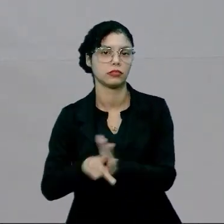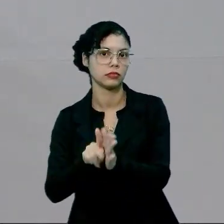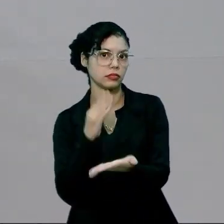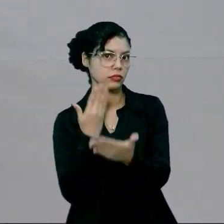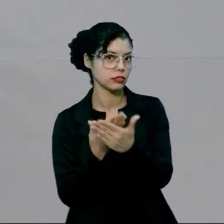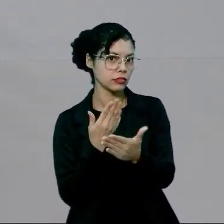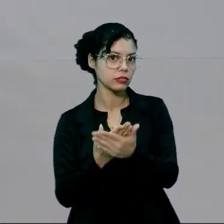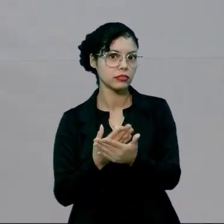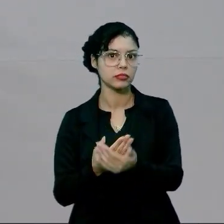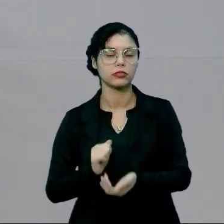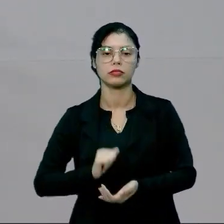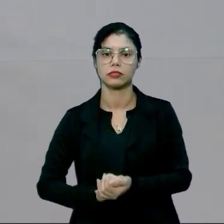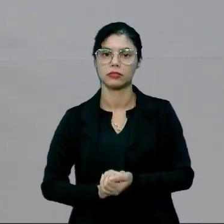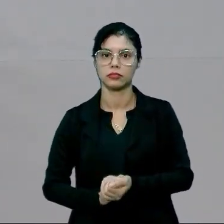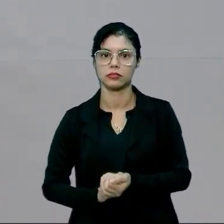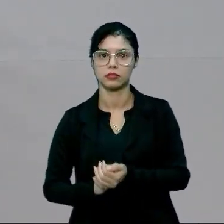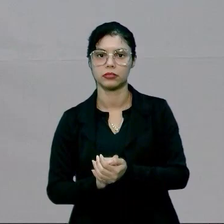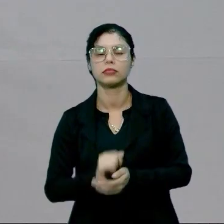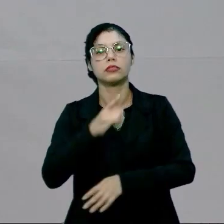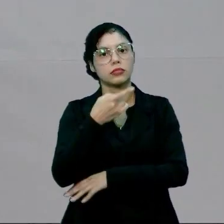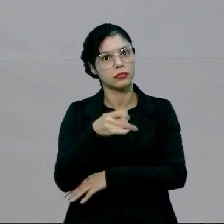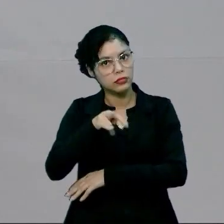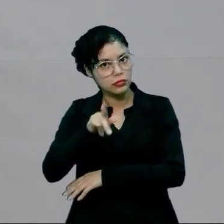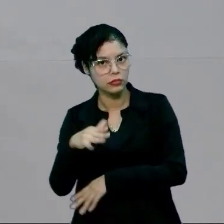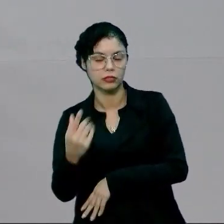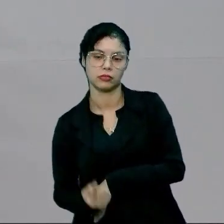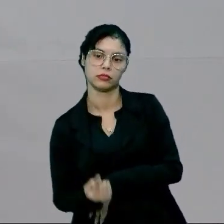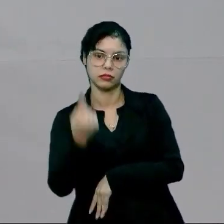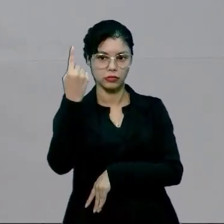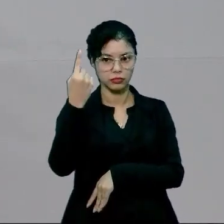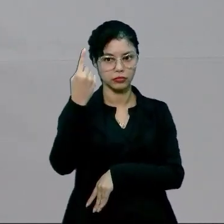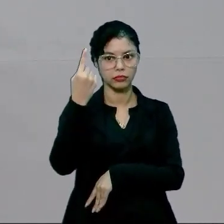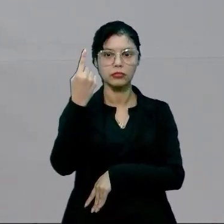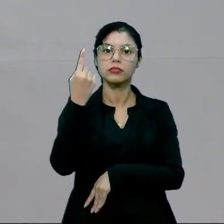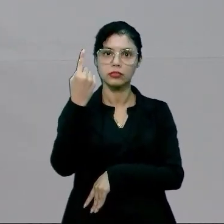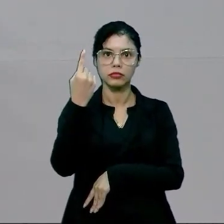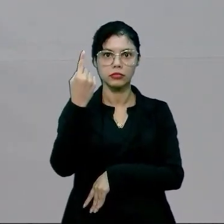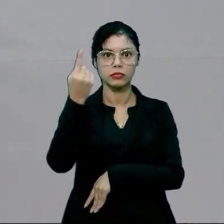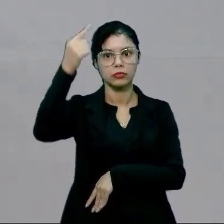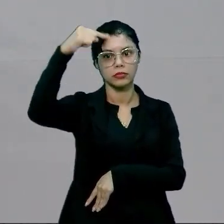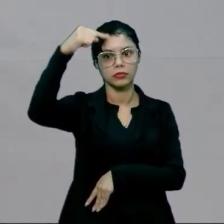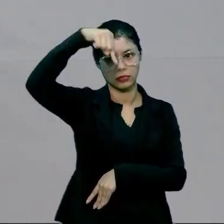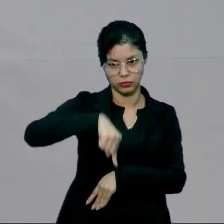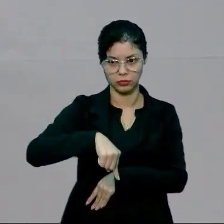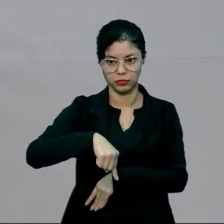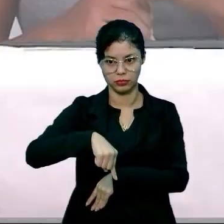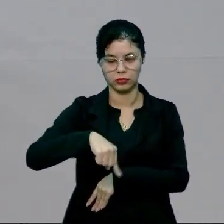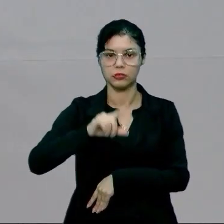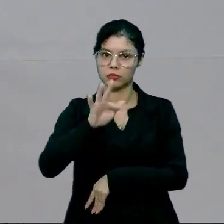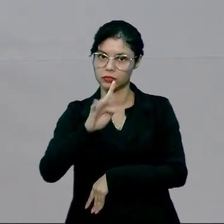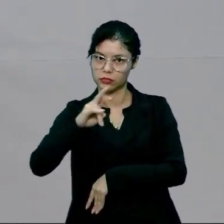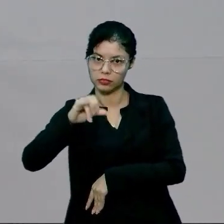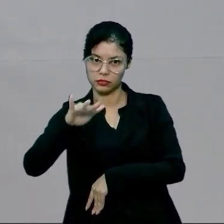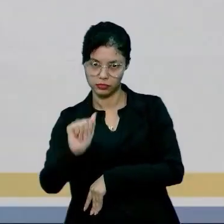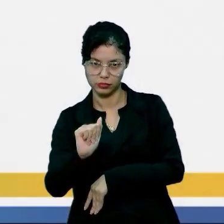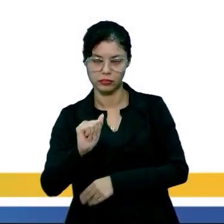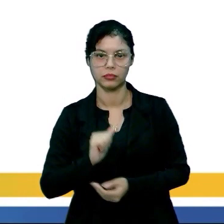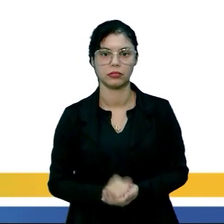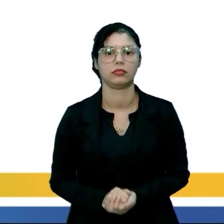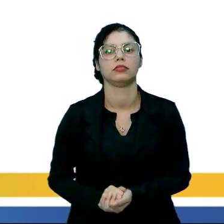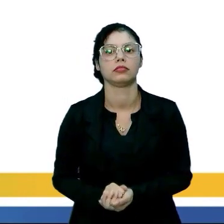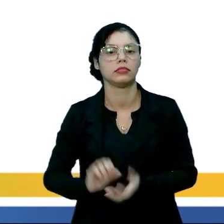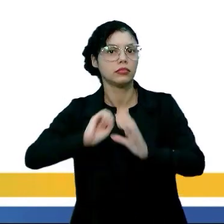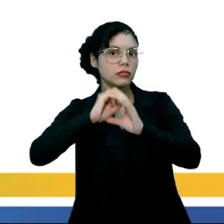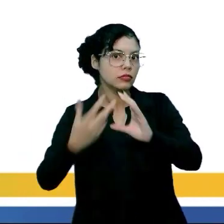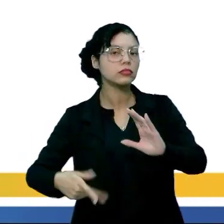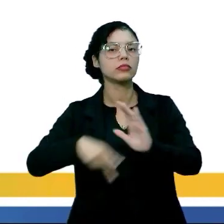a seiva bruta é levada pelo xilema e a elaborada é trazida aí pelo floema, tá? Isso é uma